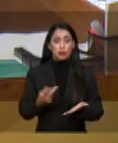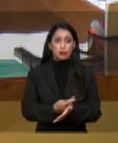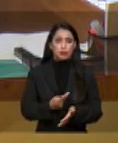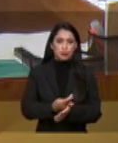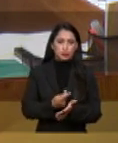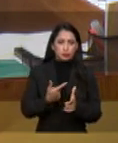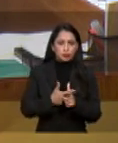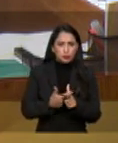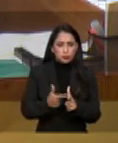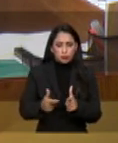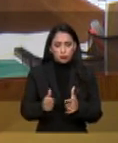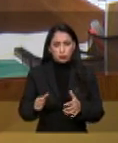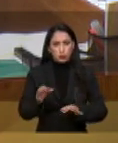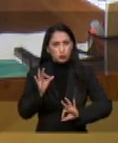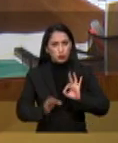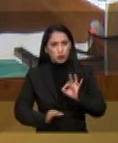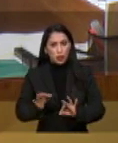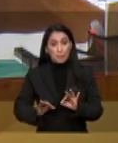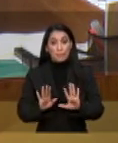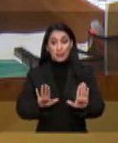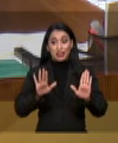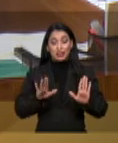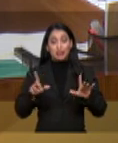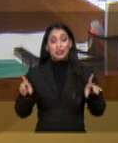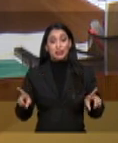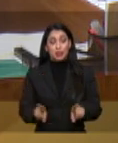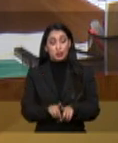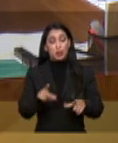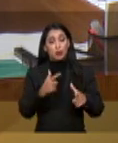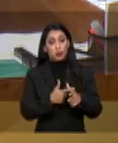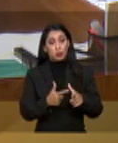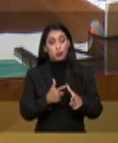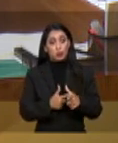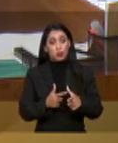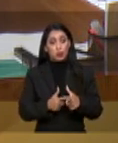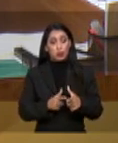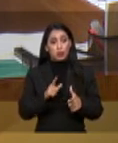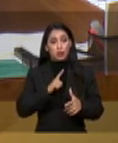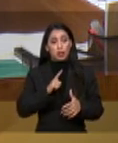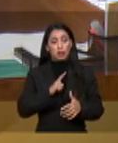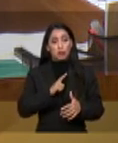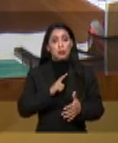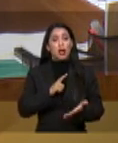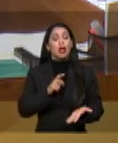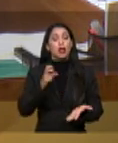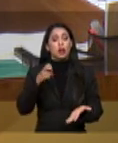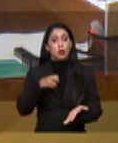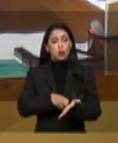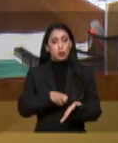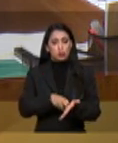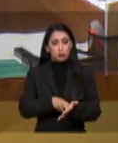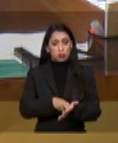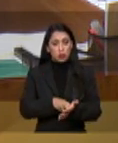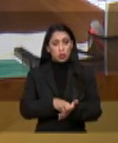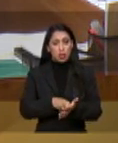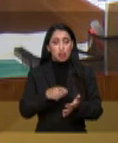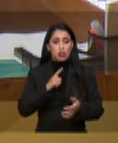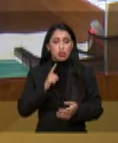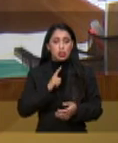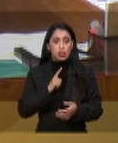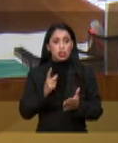aparato jurisdicional, como também poderia acarretar a instituição de um meio coercitivo para a cobrança indireta de dívidas fiscais